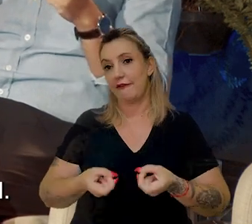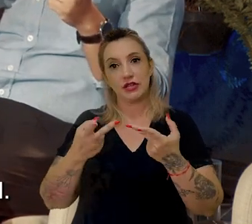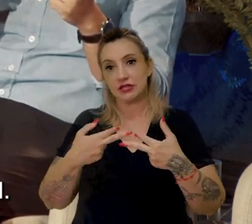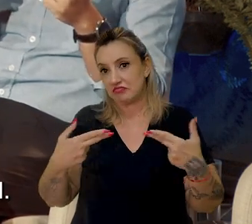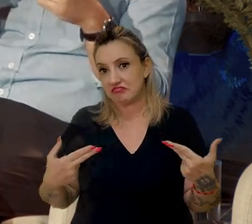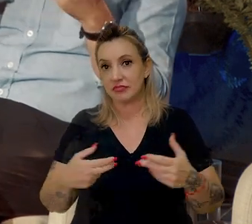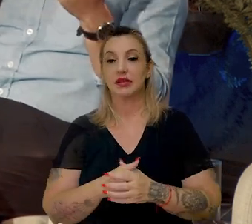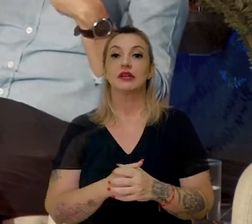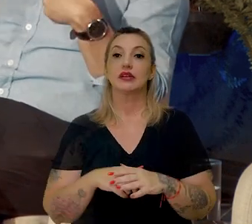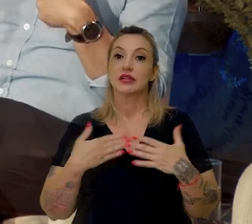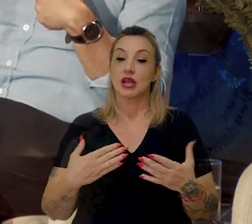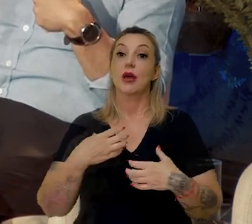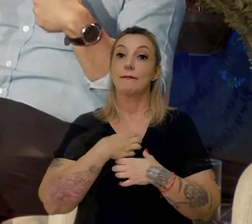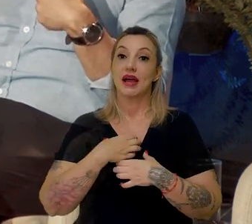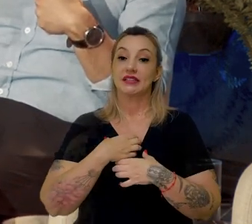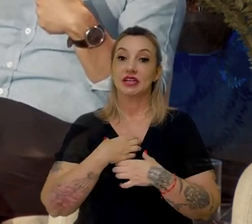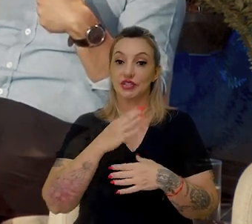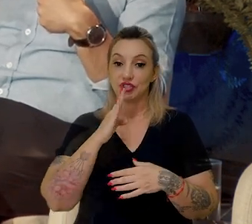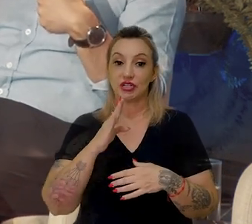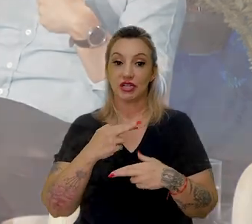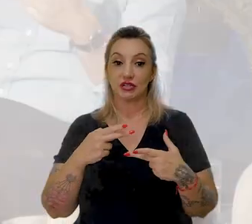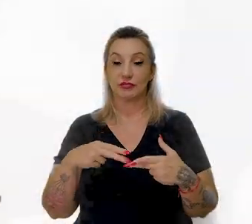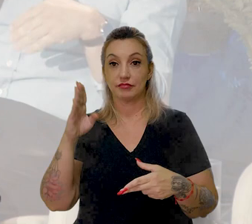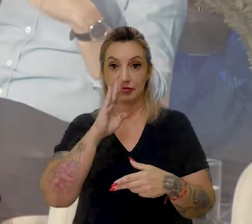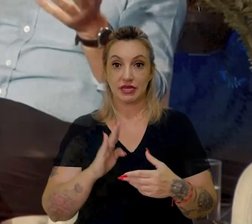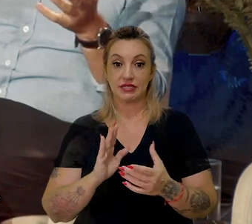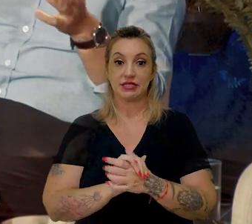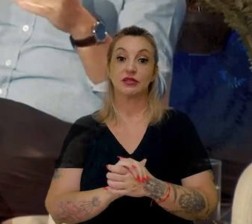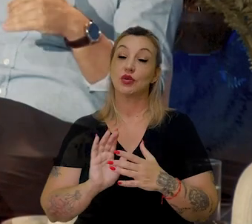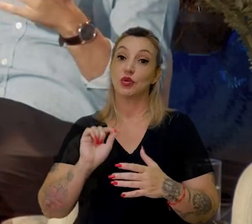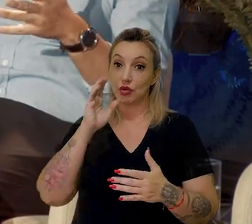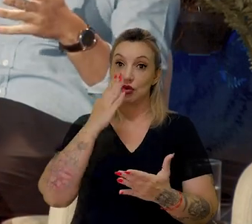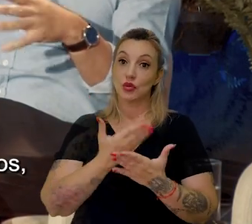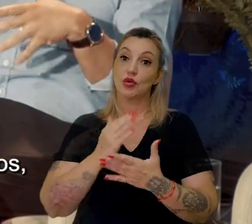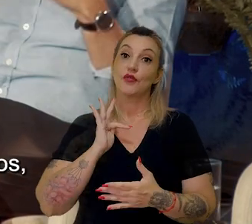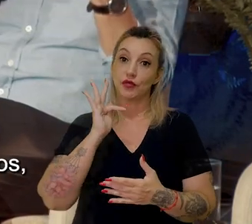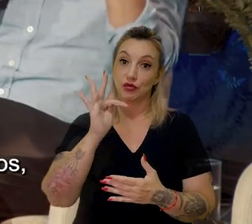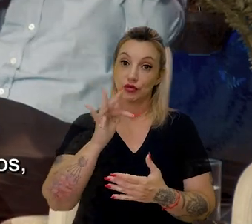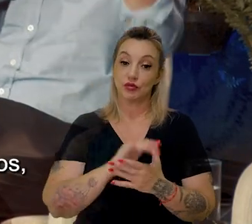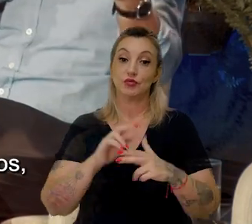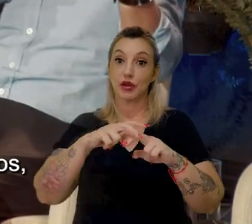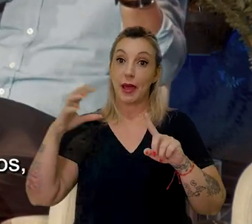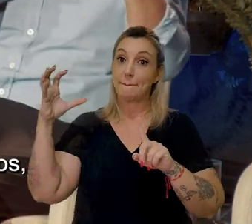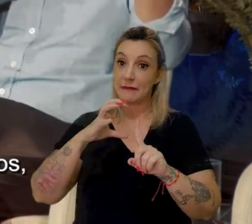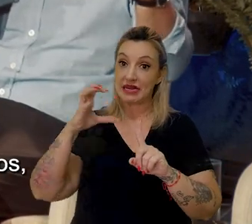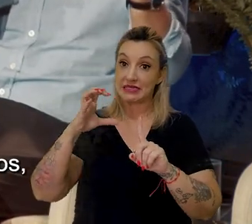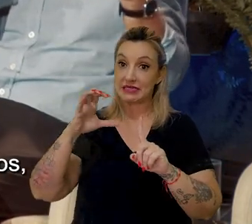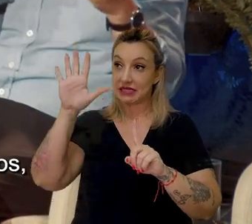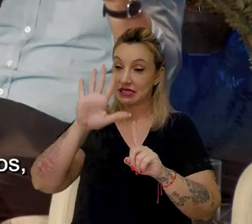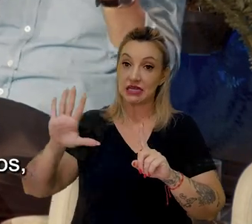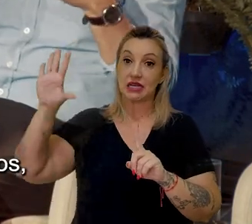parte enfim comercial então isso impacta direta ente uma situação como o Brasil então o que eu acredito é que futuramente por essa pressão que vem dos